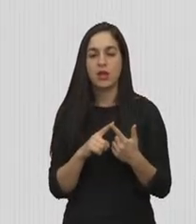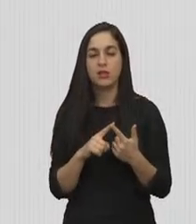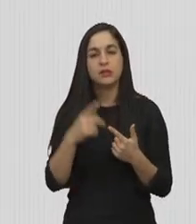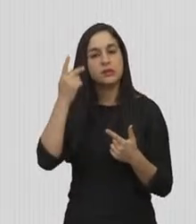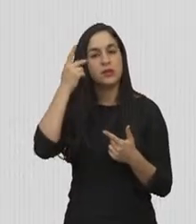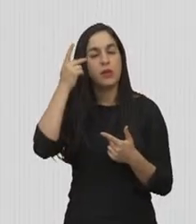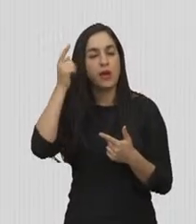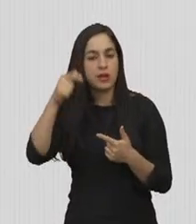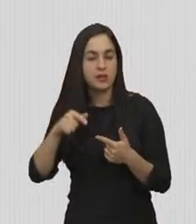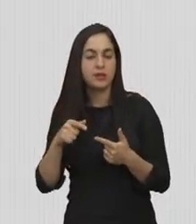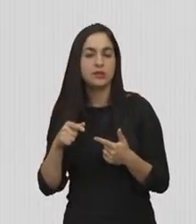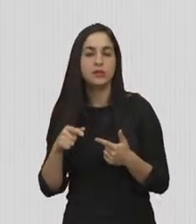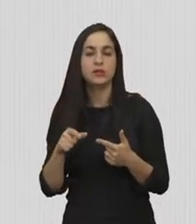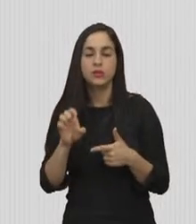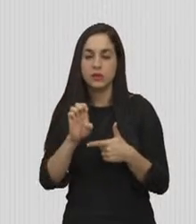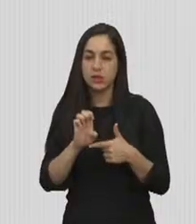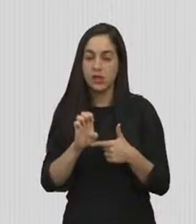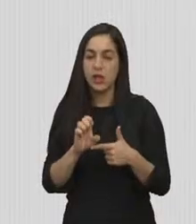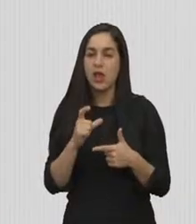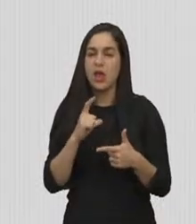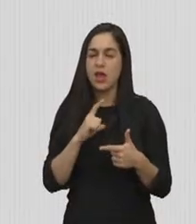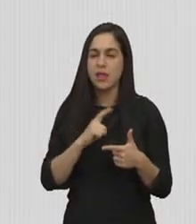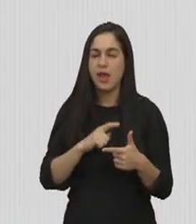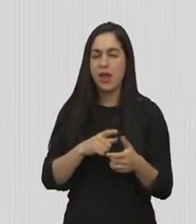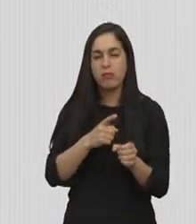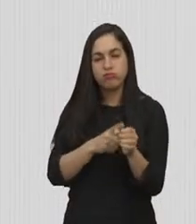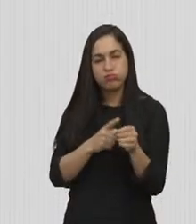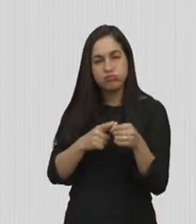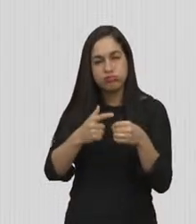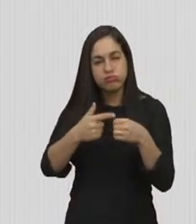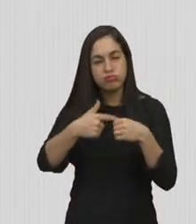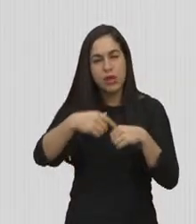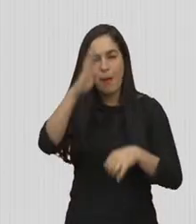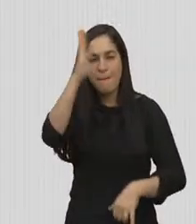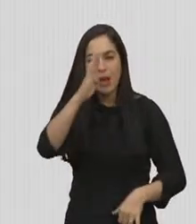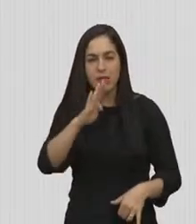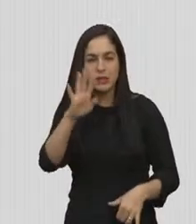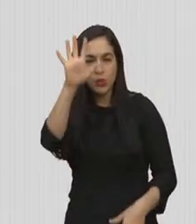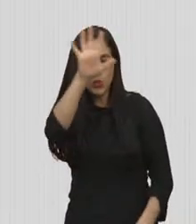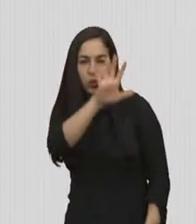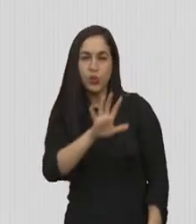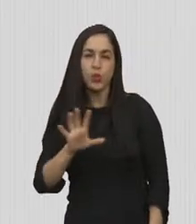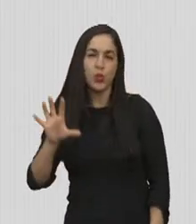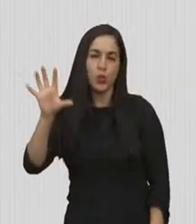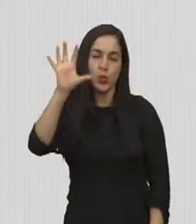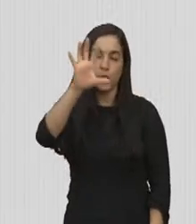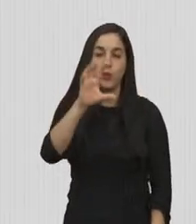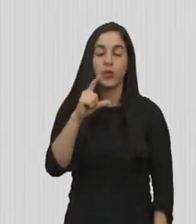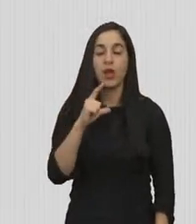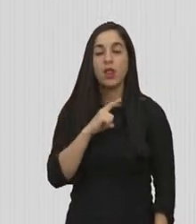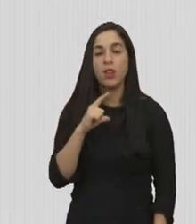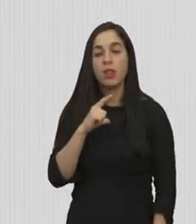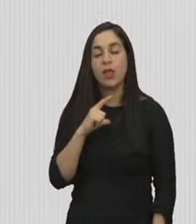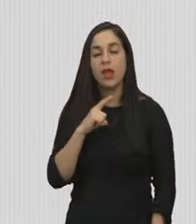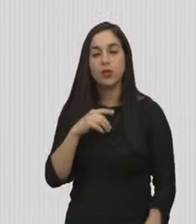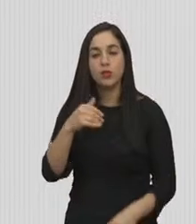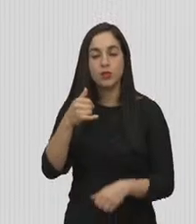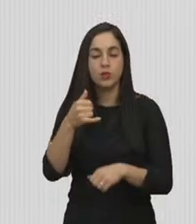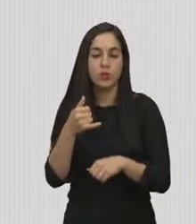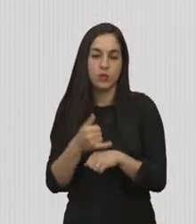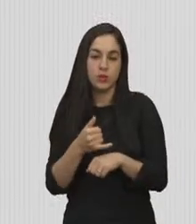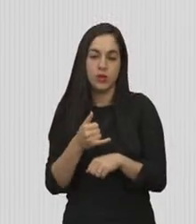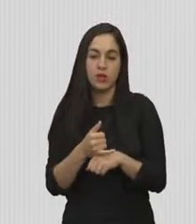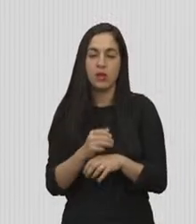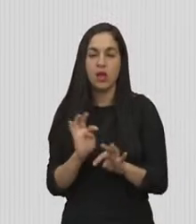Paulo aqui no estado e tem vários ao longo do Brasil. Os Centros Federais de Educação Tecnológica, os